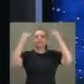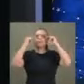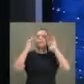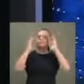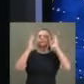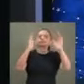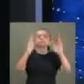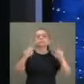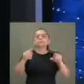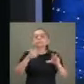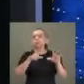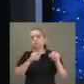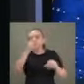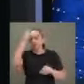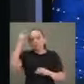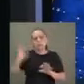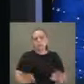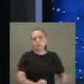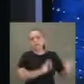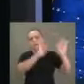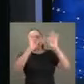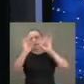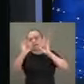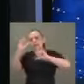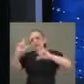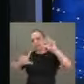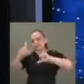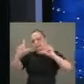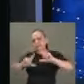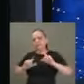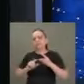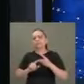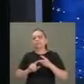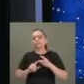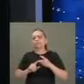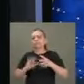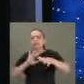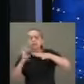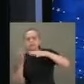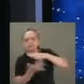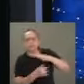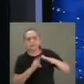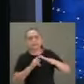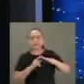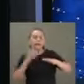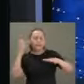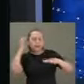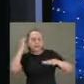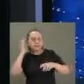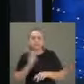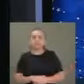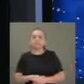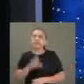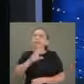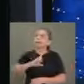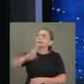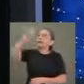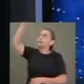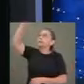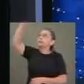Senado rádio Senado agência Senado e redes sociais Deus e saúde